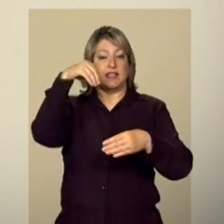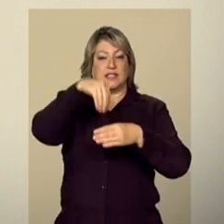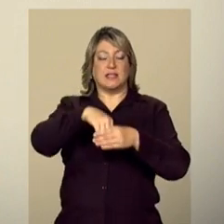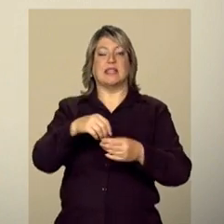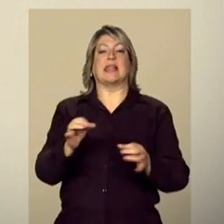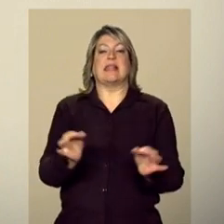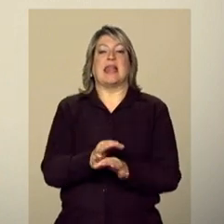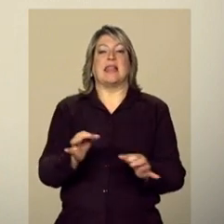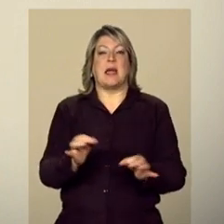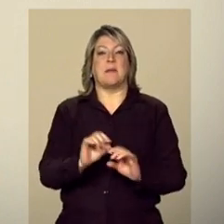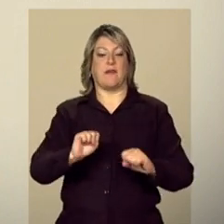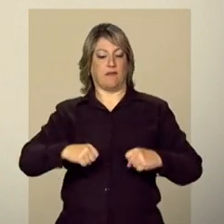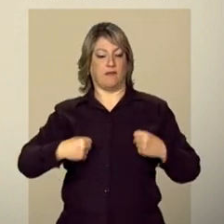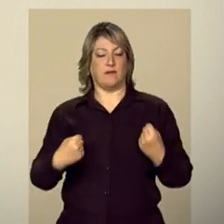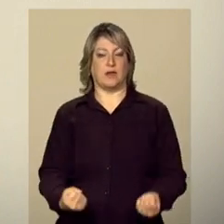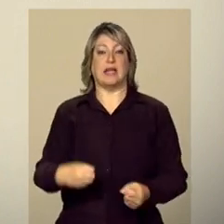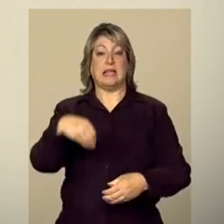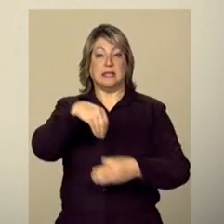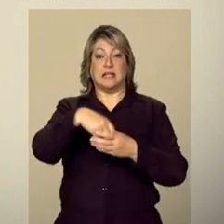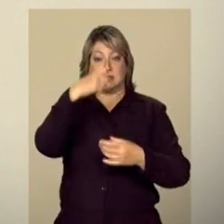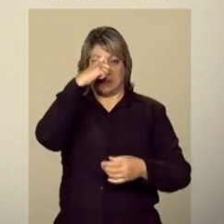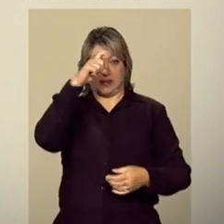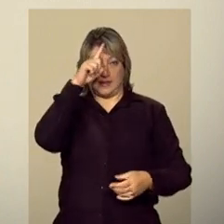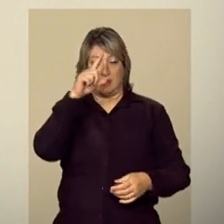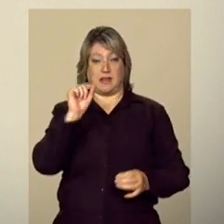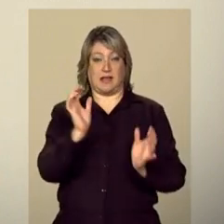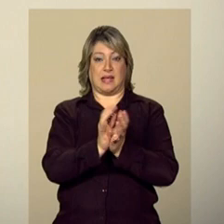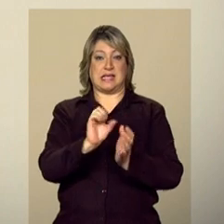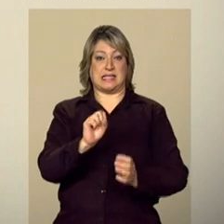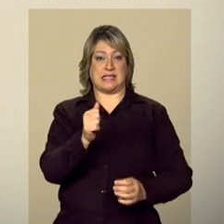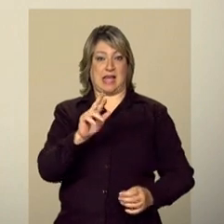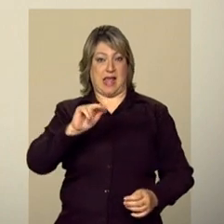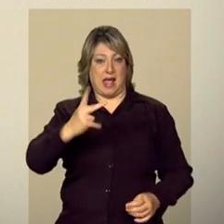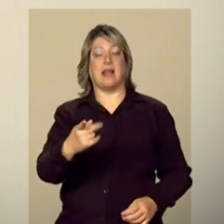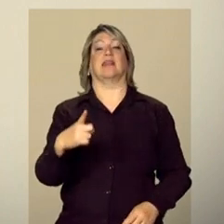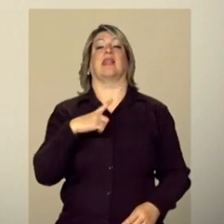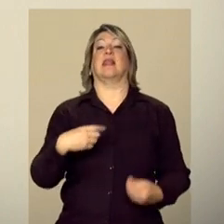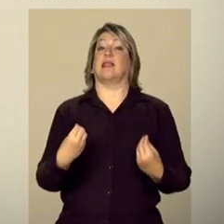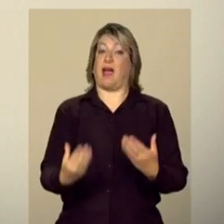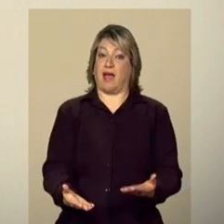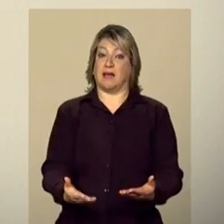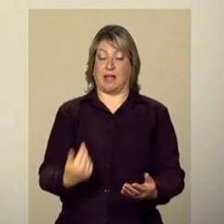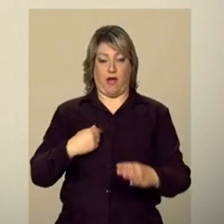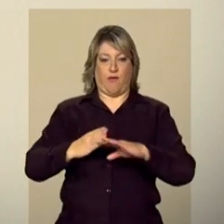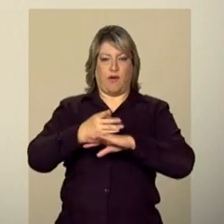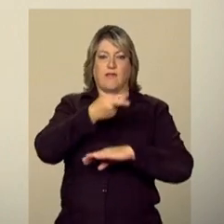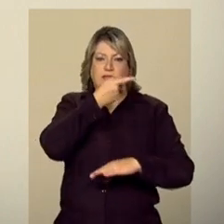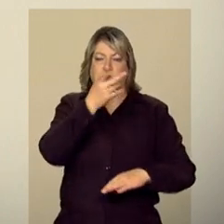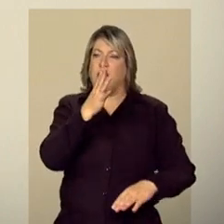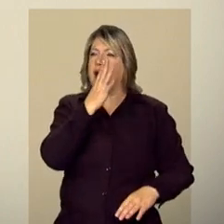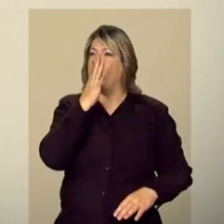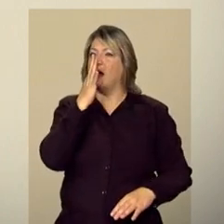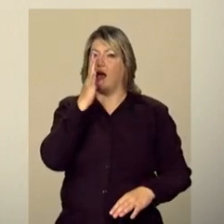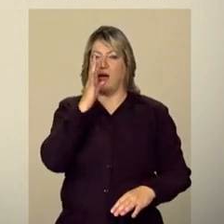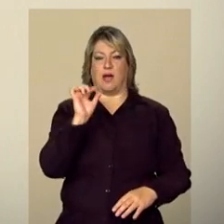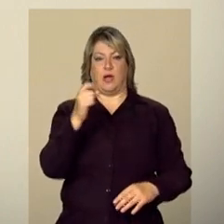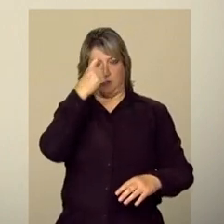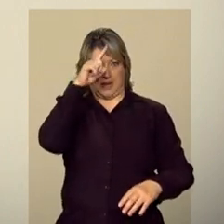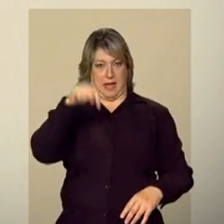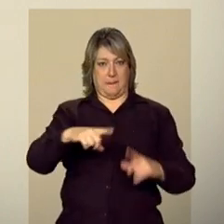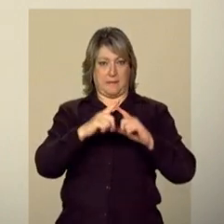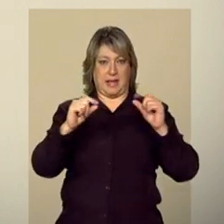tratamentos de reabilitação que os hospitais da Rede Sara oferecem nas visitas que fiz a Rede Sara aqui em